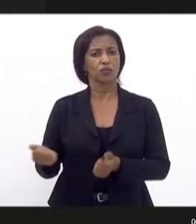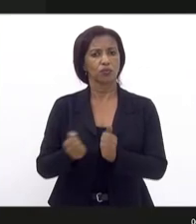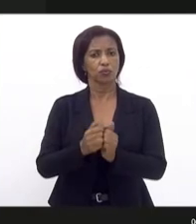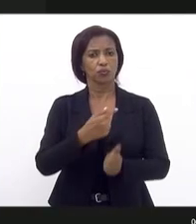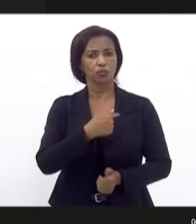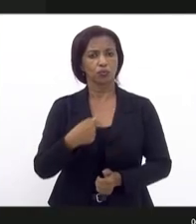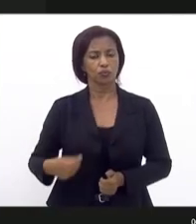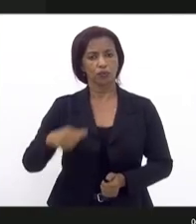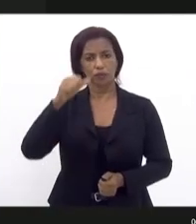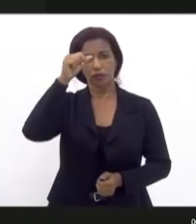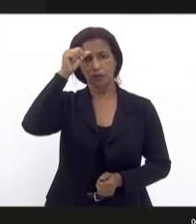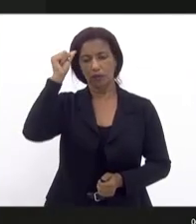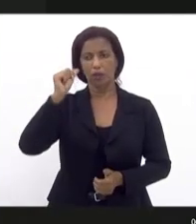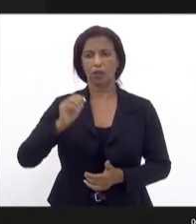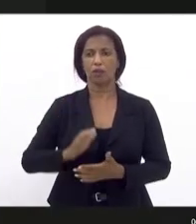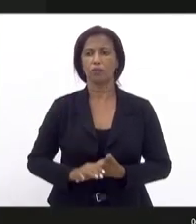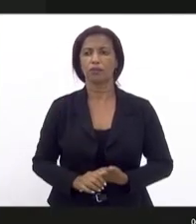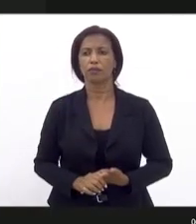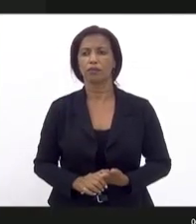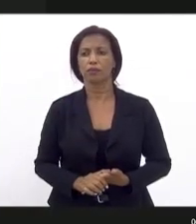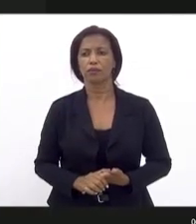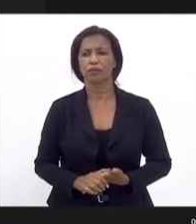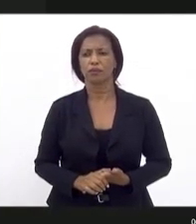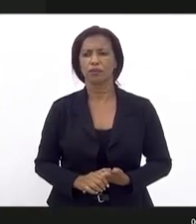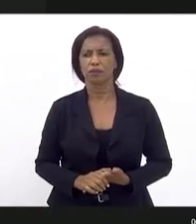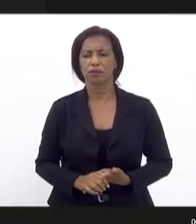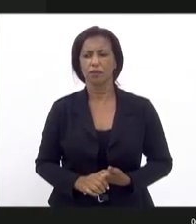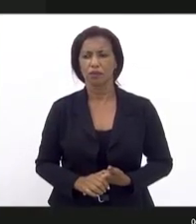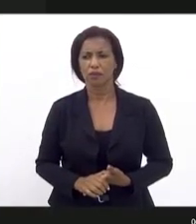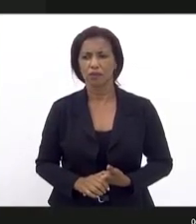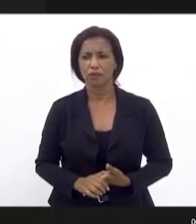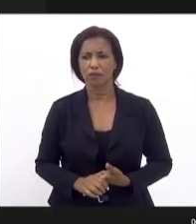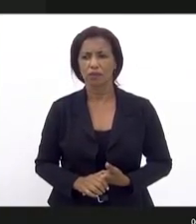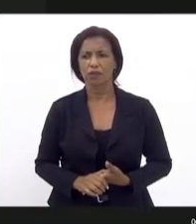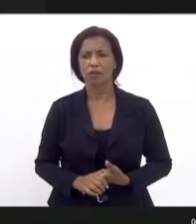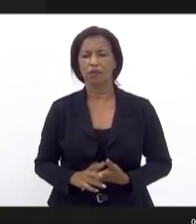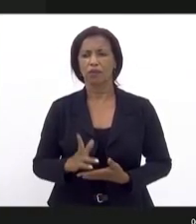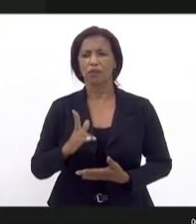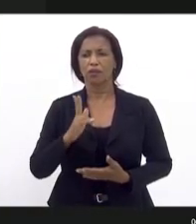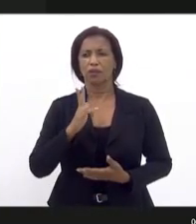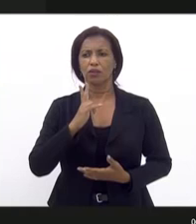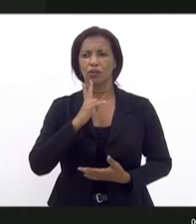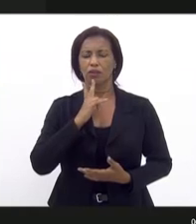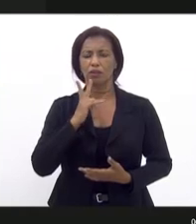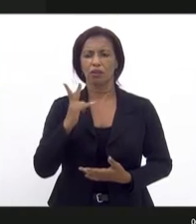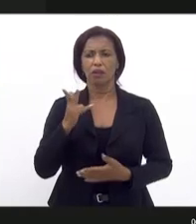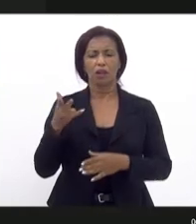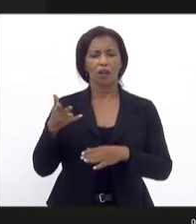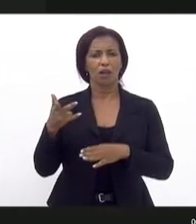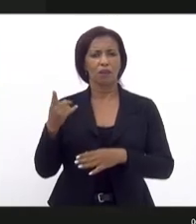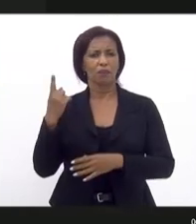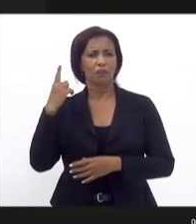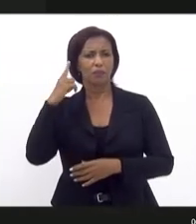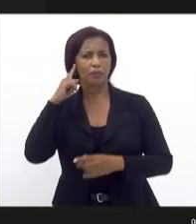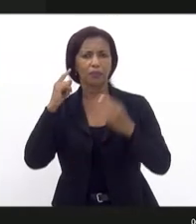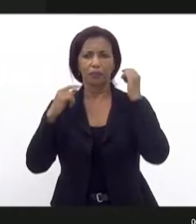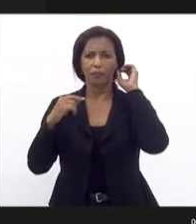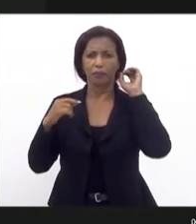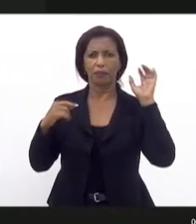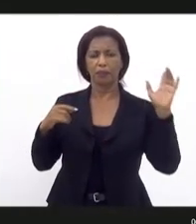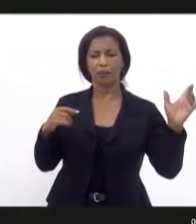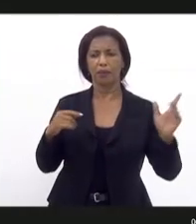Cláudio Castro, mas um pouco no tom do que disse aí o deputado Leal. Entrou por um ouvido, saiu pelo